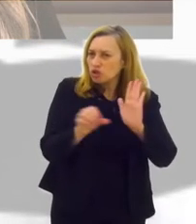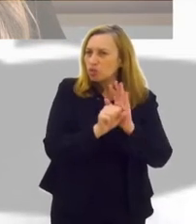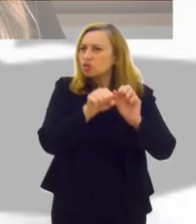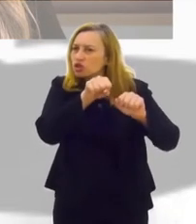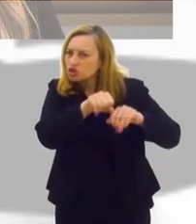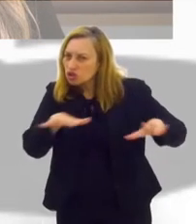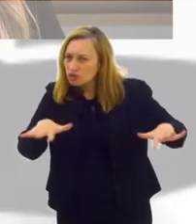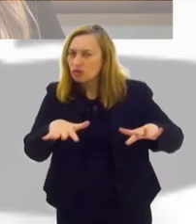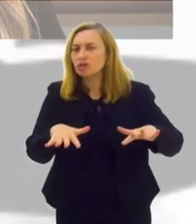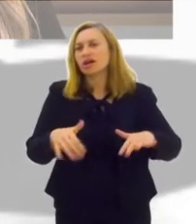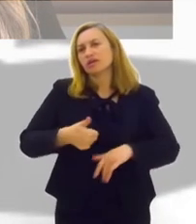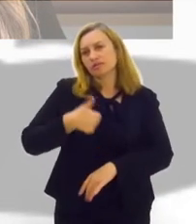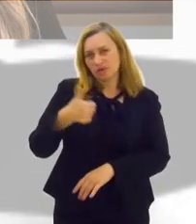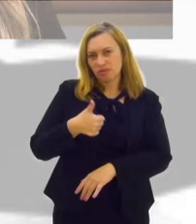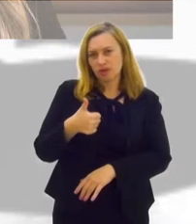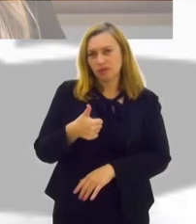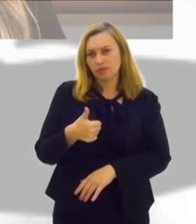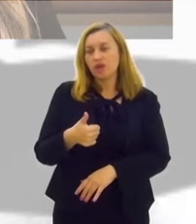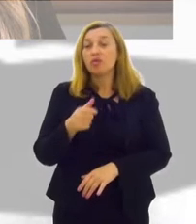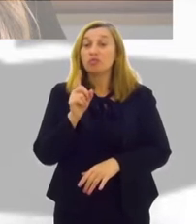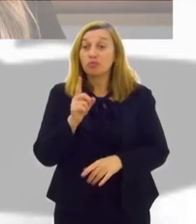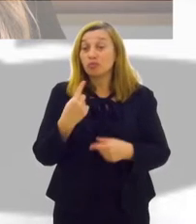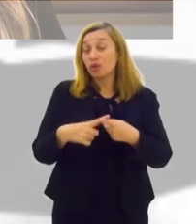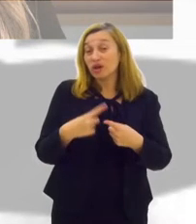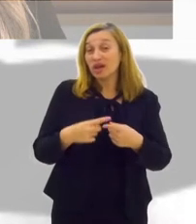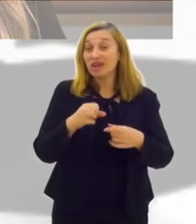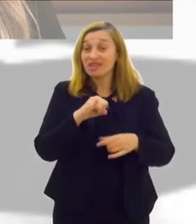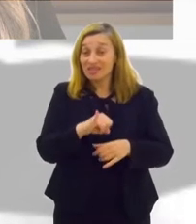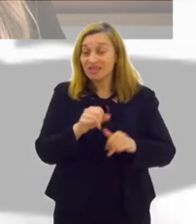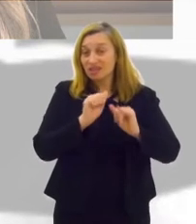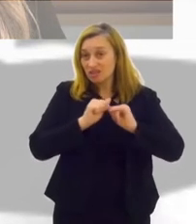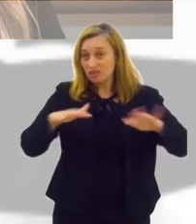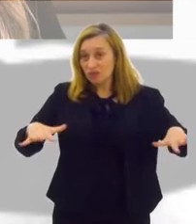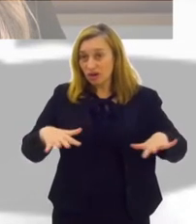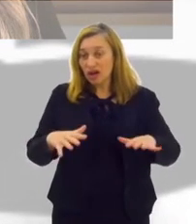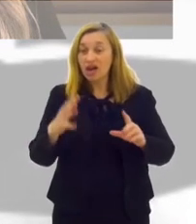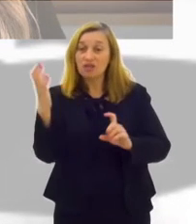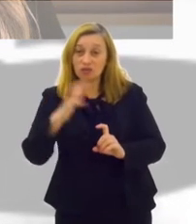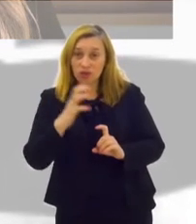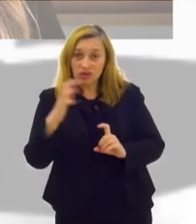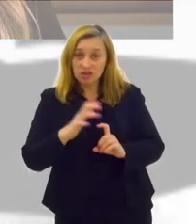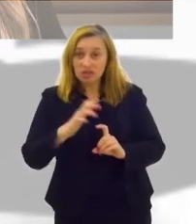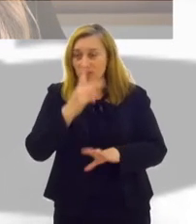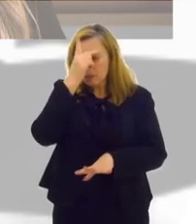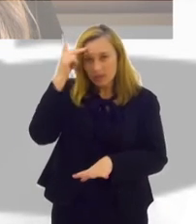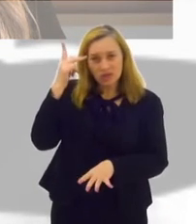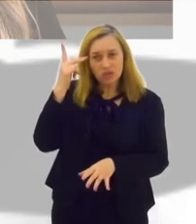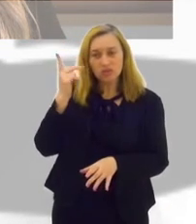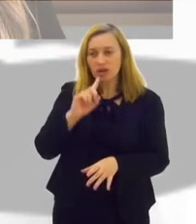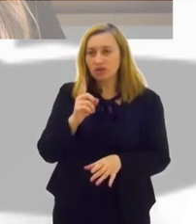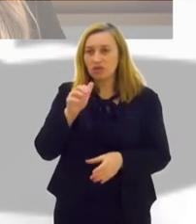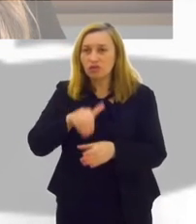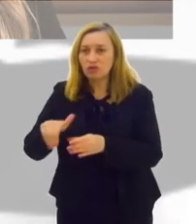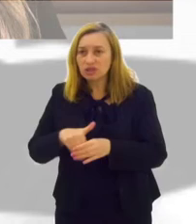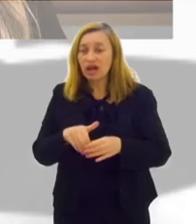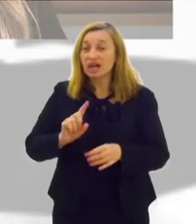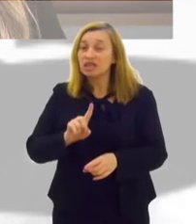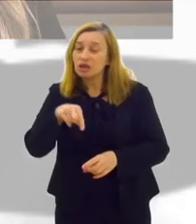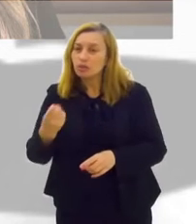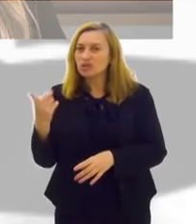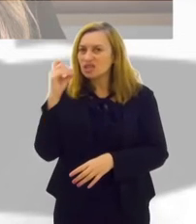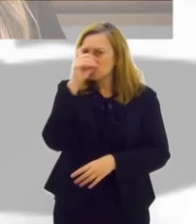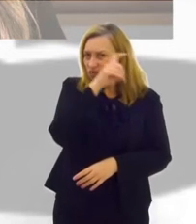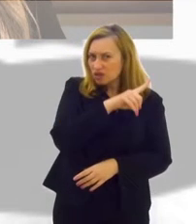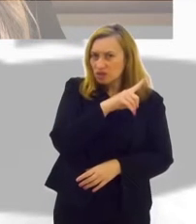de conteúdo seja divulgado em primeiro lugar. Porque quando ele é divulgado, ele causa um dano, ele influencia o eleitorado de forma que depois